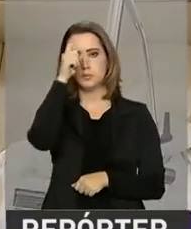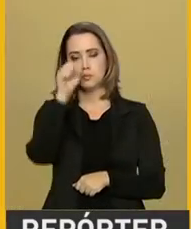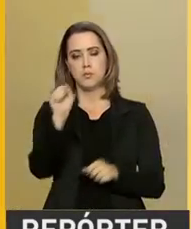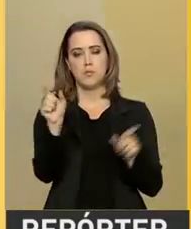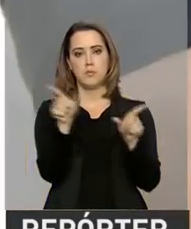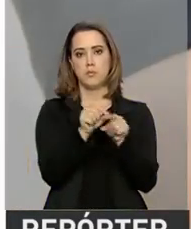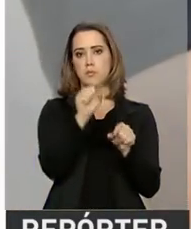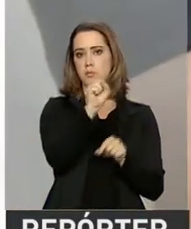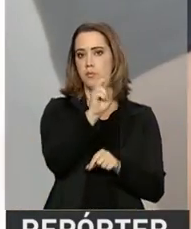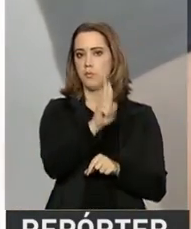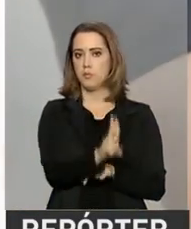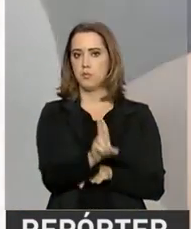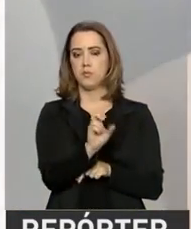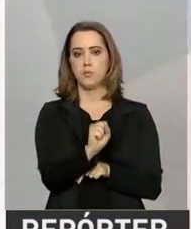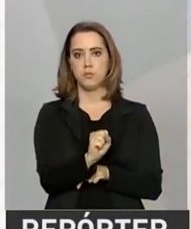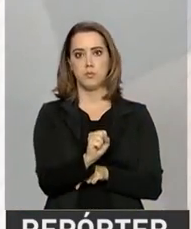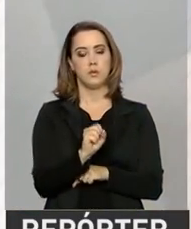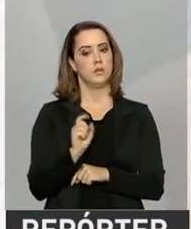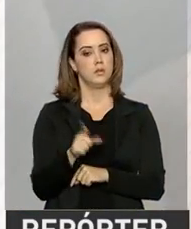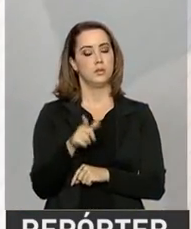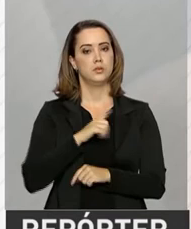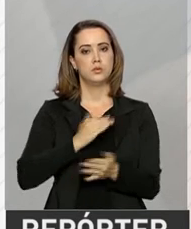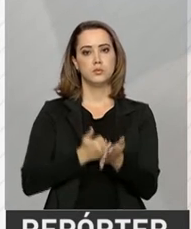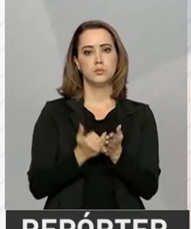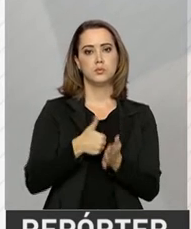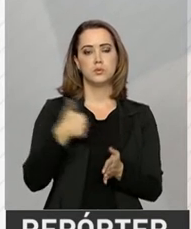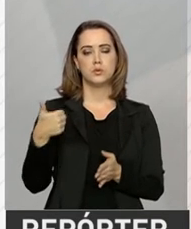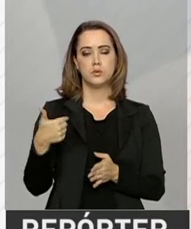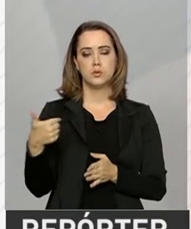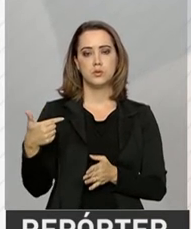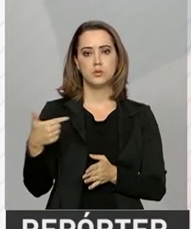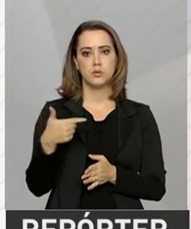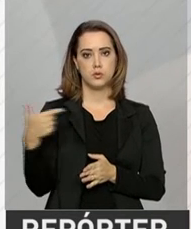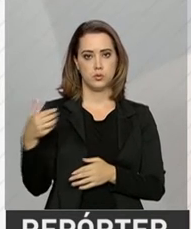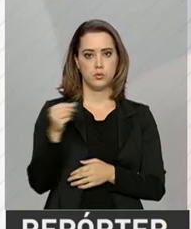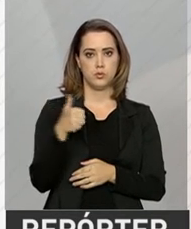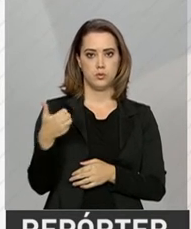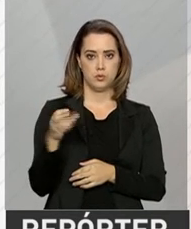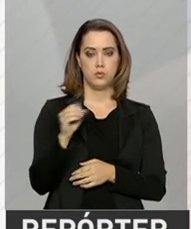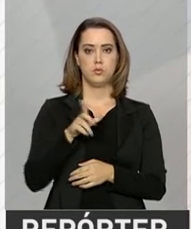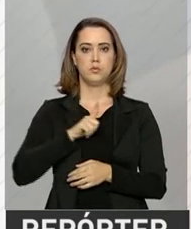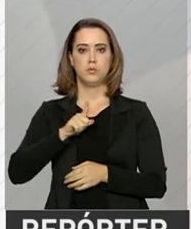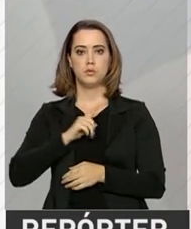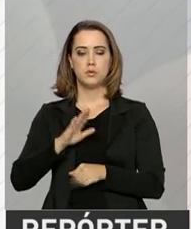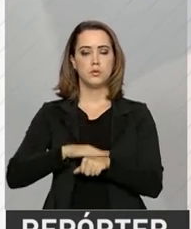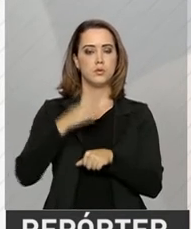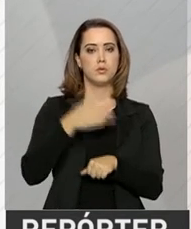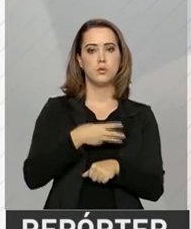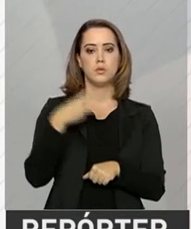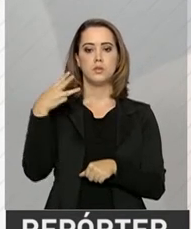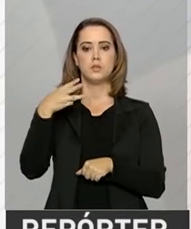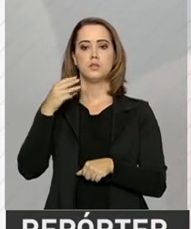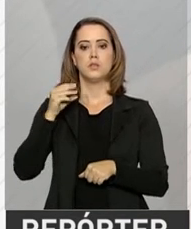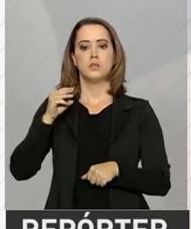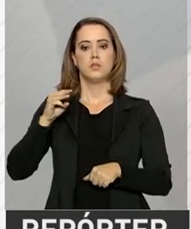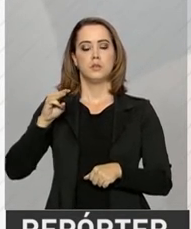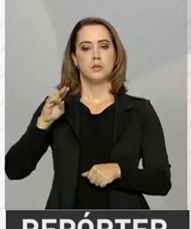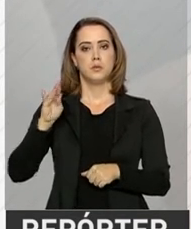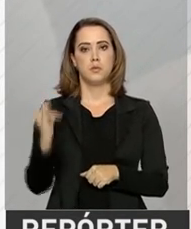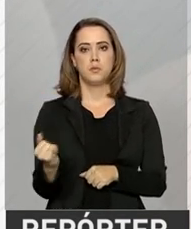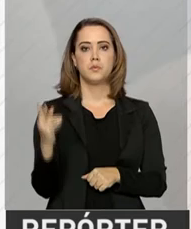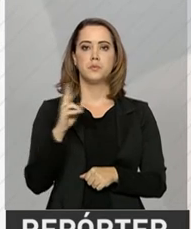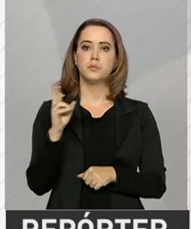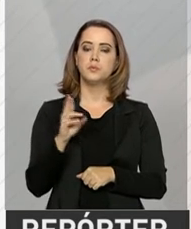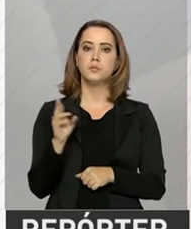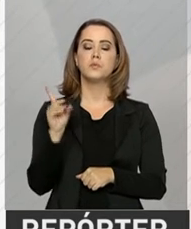desde a criação em 2010 o programa já destinou quase 3 bilhões de reais para unidade de todo o país no ano passado